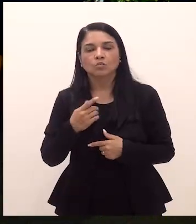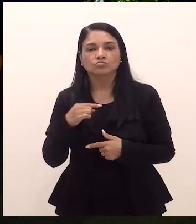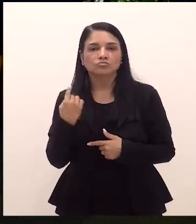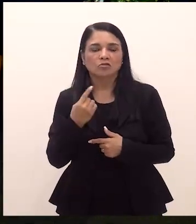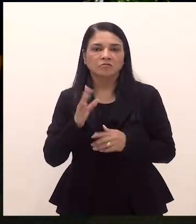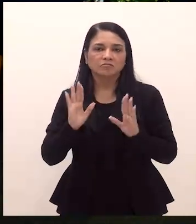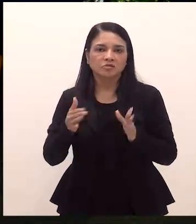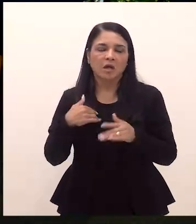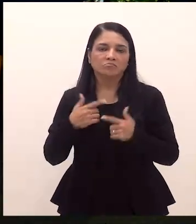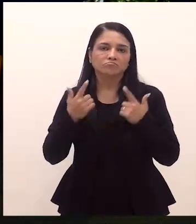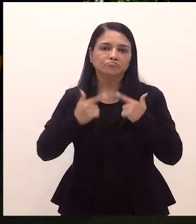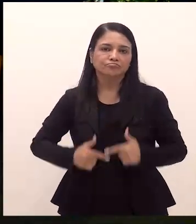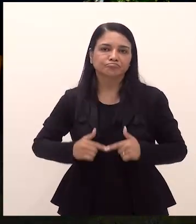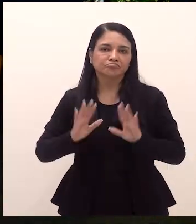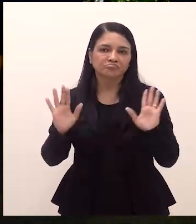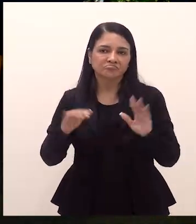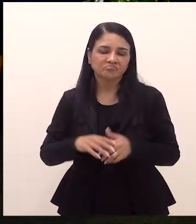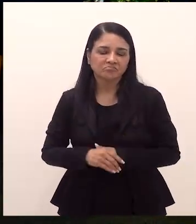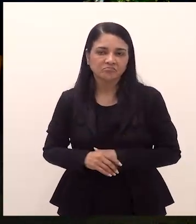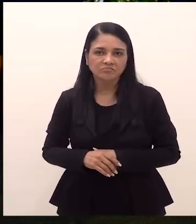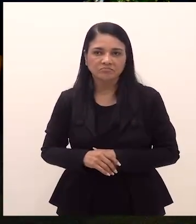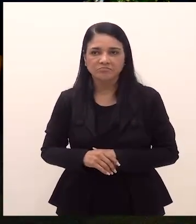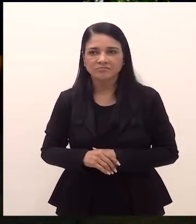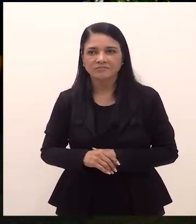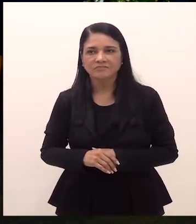haverá mais? A gente vai estar mais pulverizado?